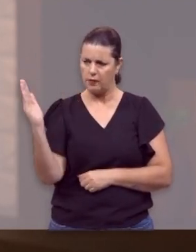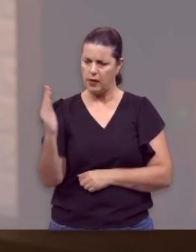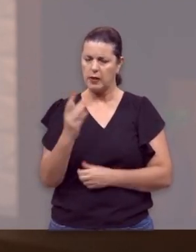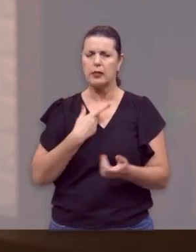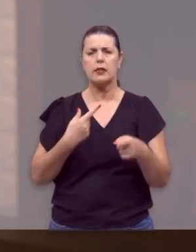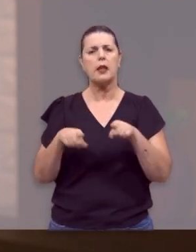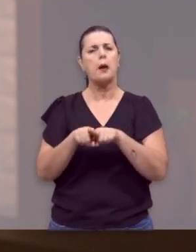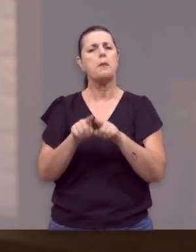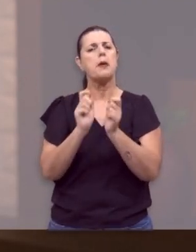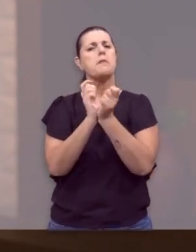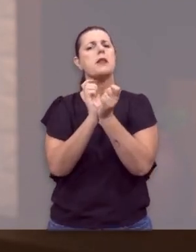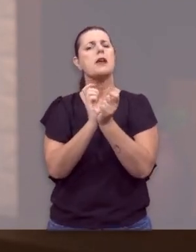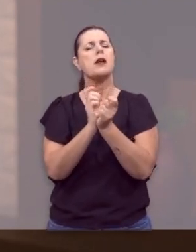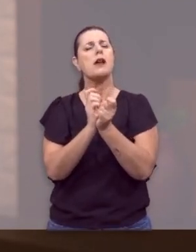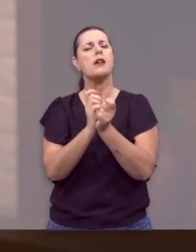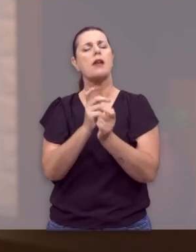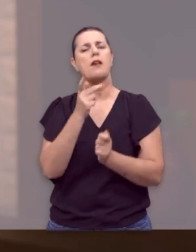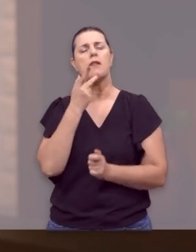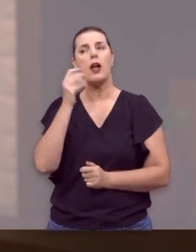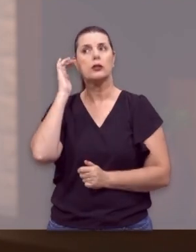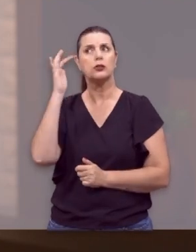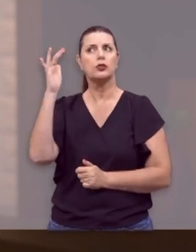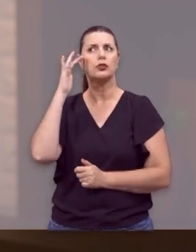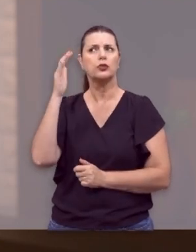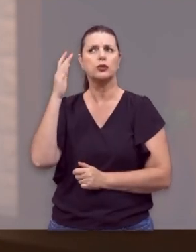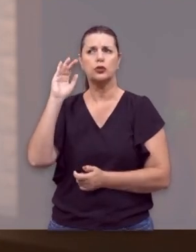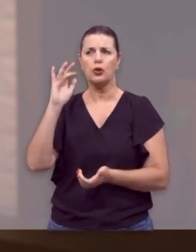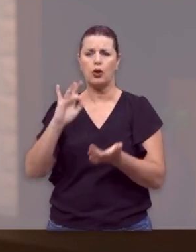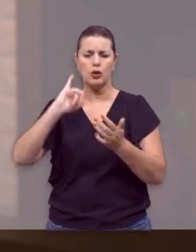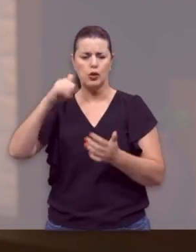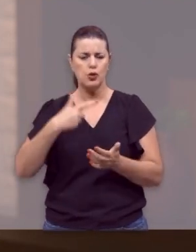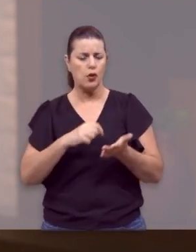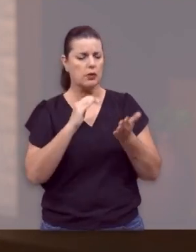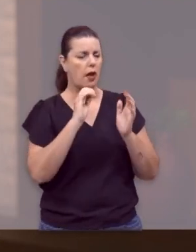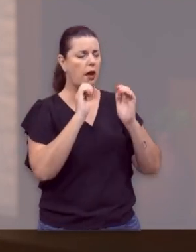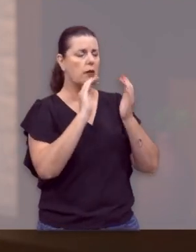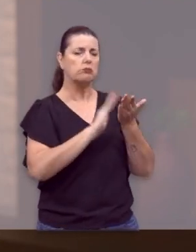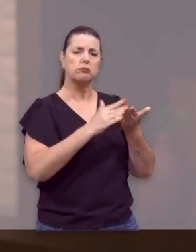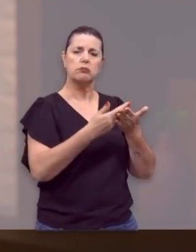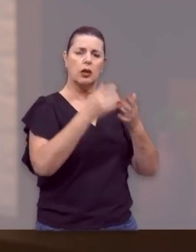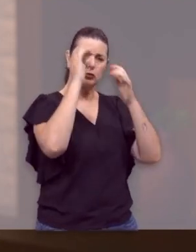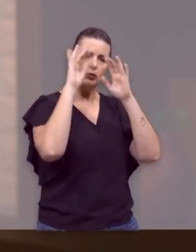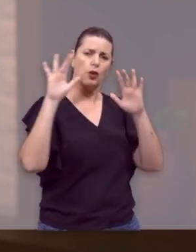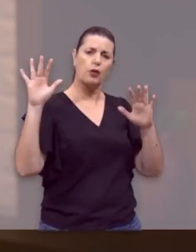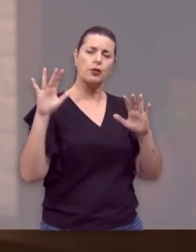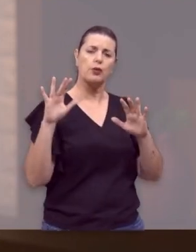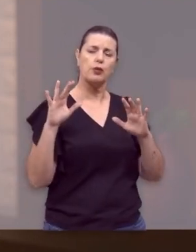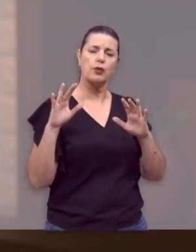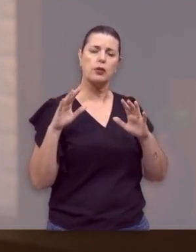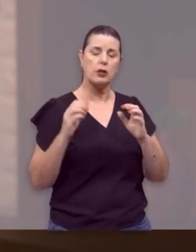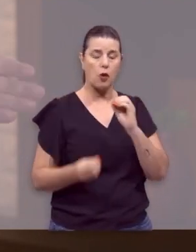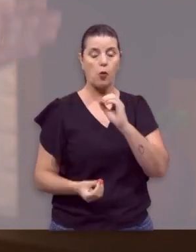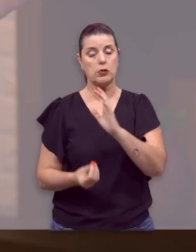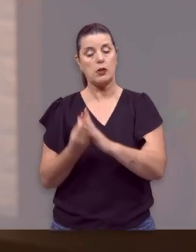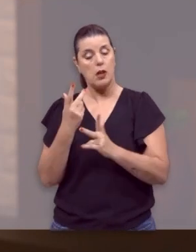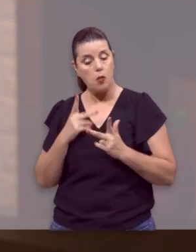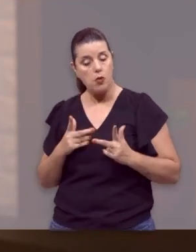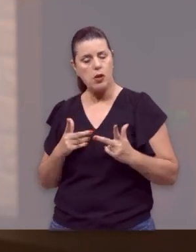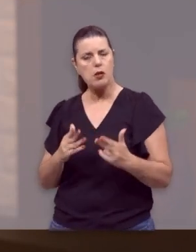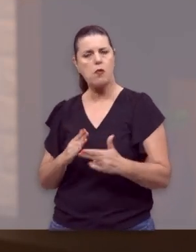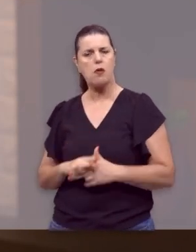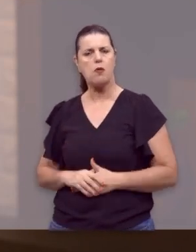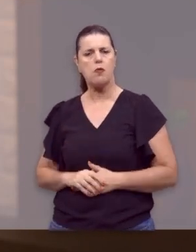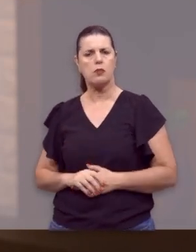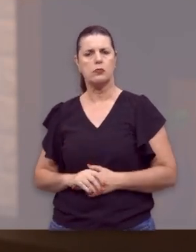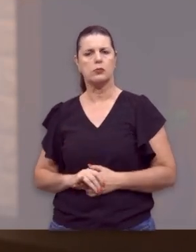presos na mesma prisão, e eles tiveram sonhos, e José interpretou os sonhos, e os sonhos aconteceram rigorosamente como José os